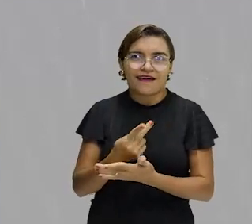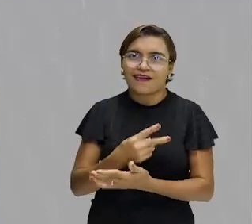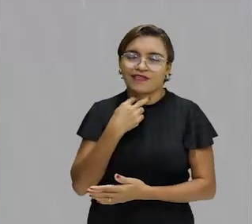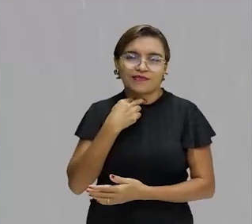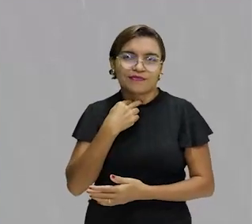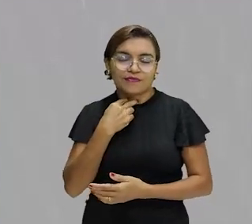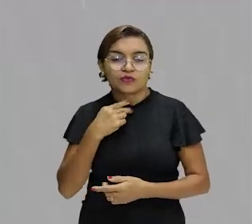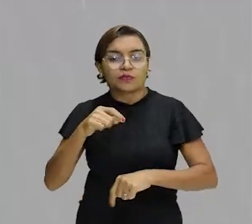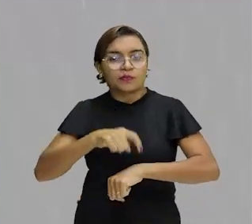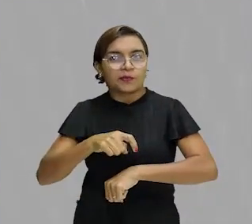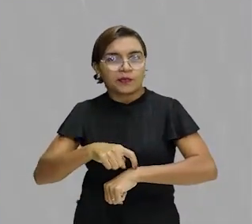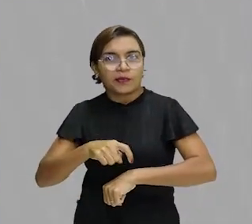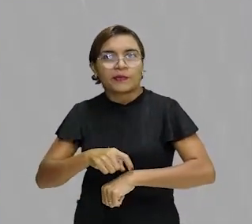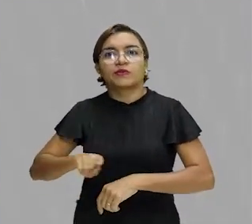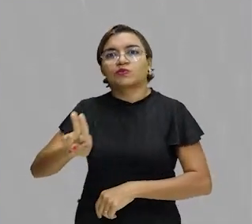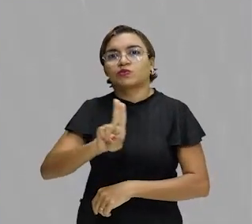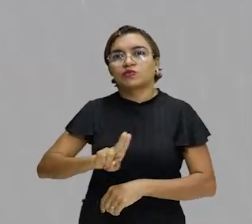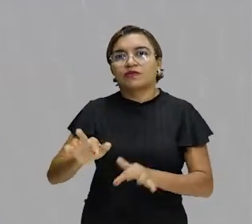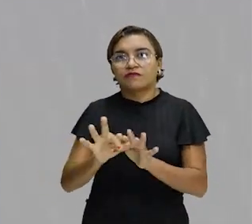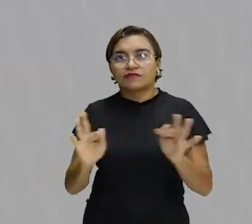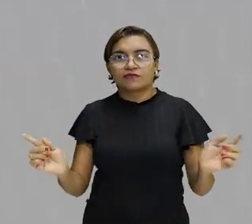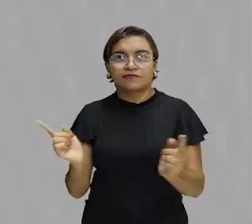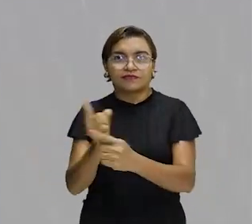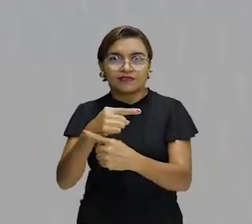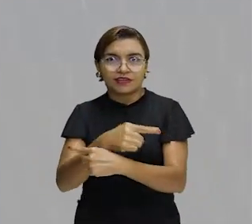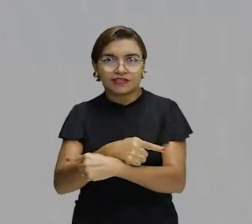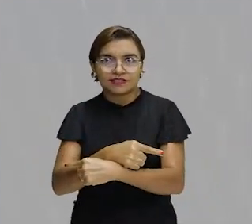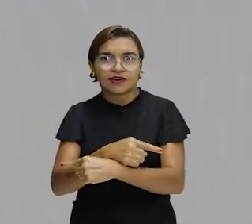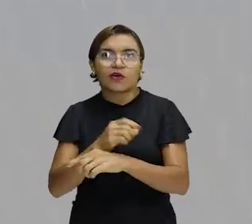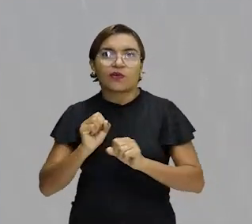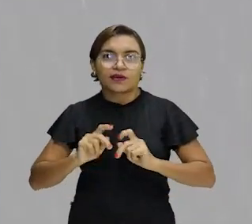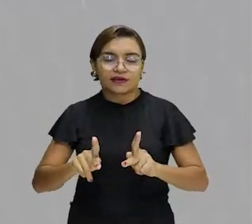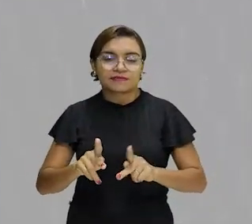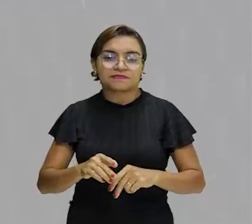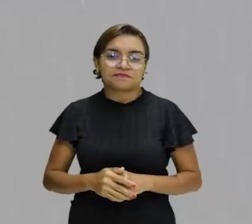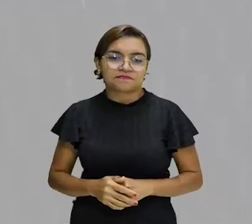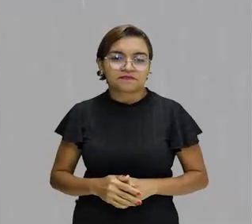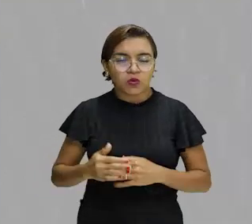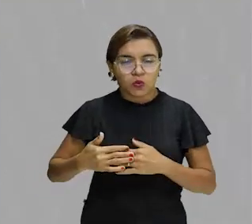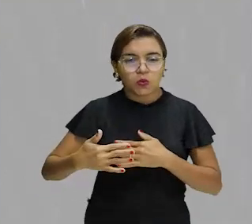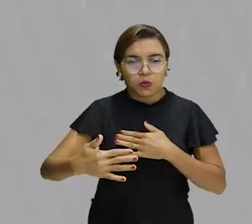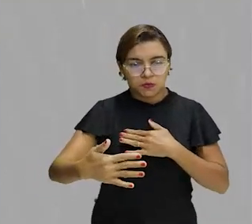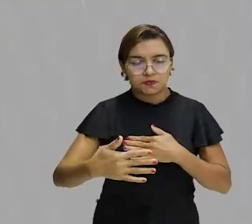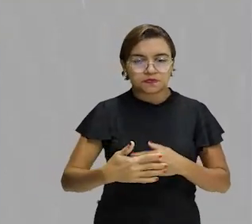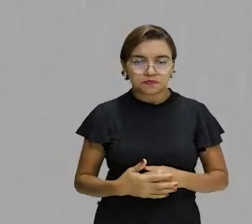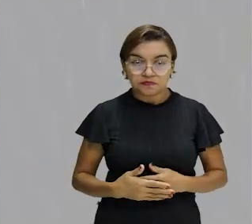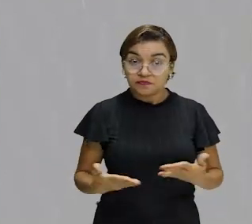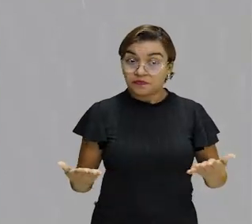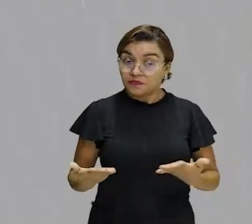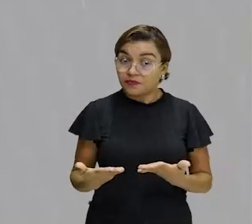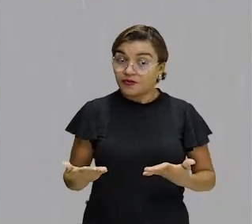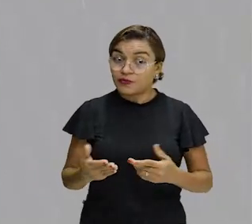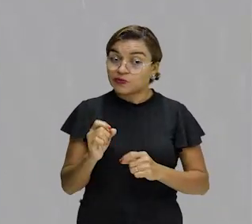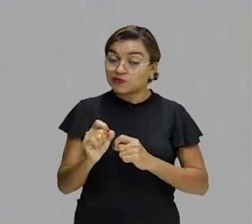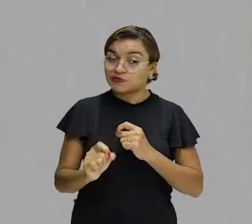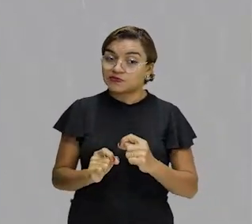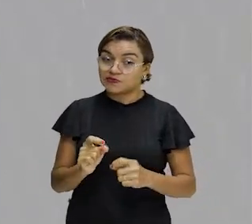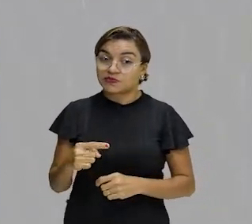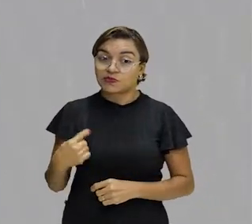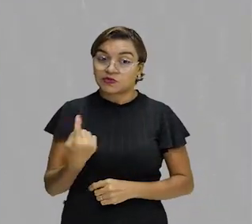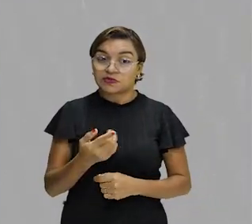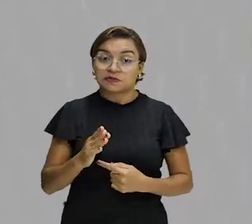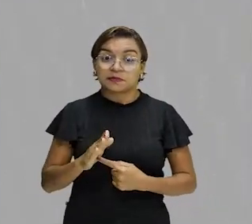Se eu tenho a inversa de F, eu não vou poder colocar de A em B, tá? Eu tenho que colocar certinho